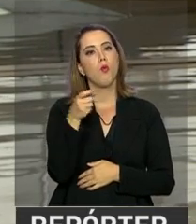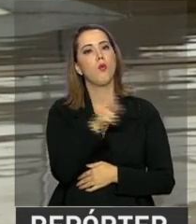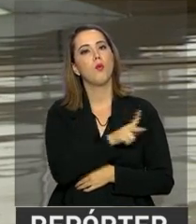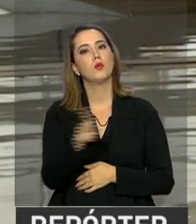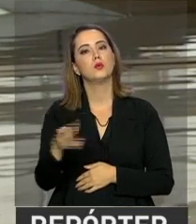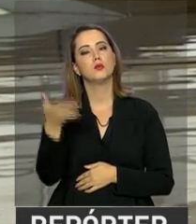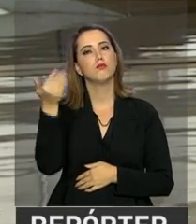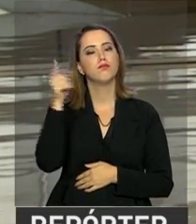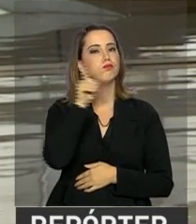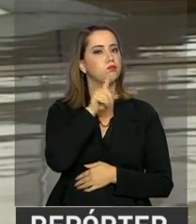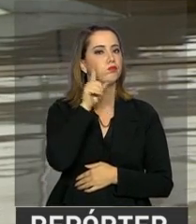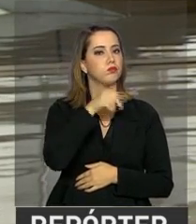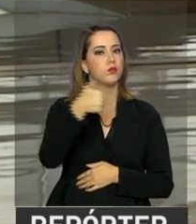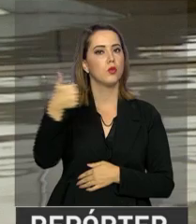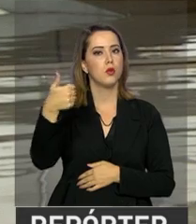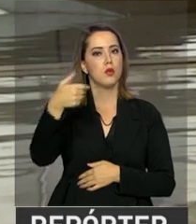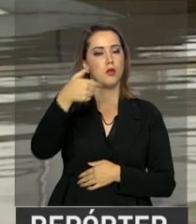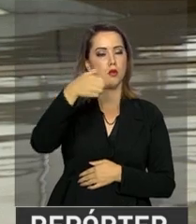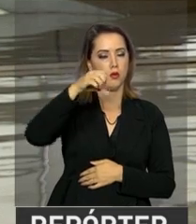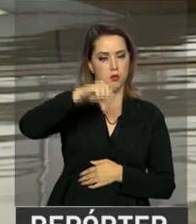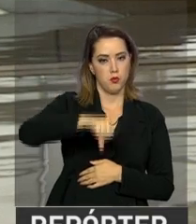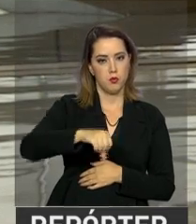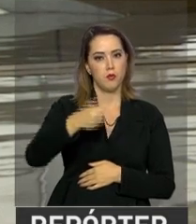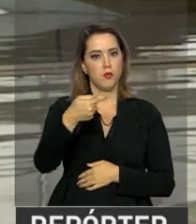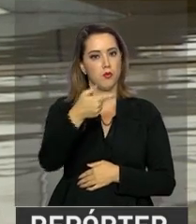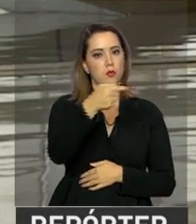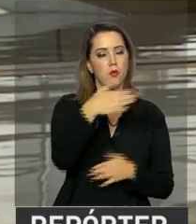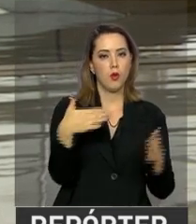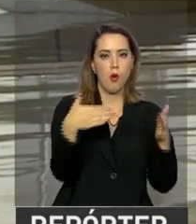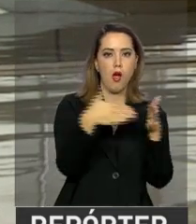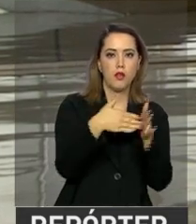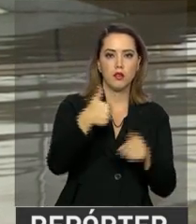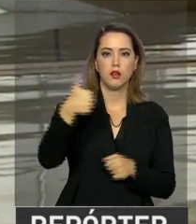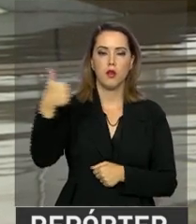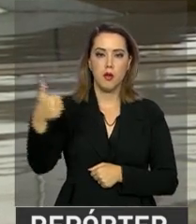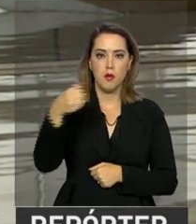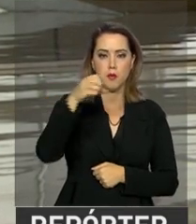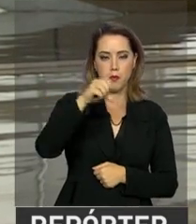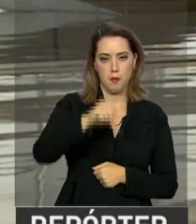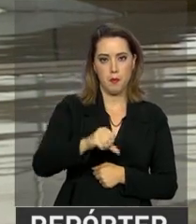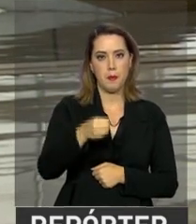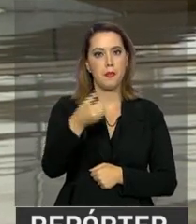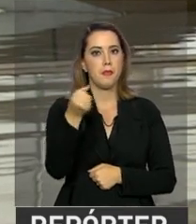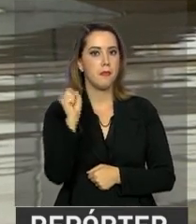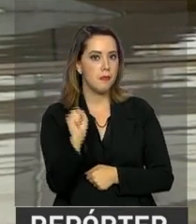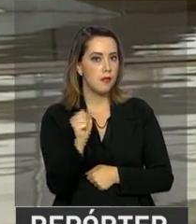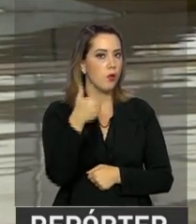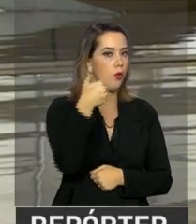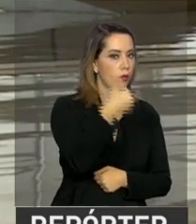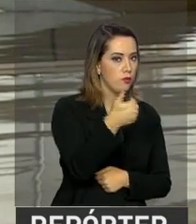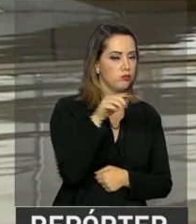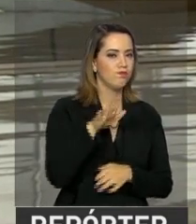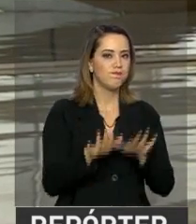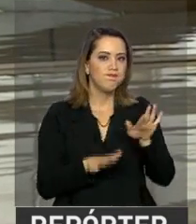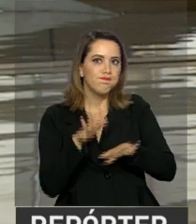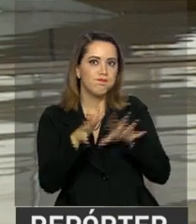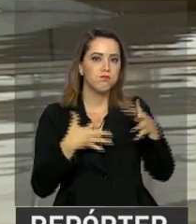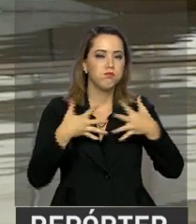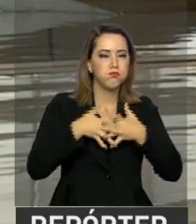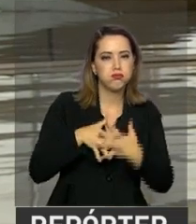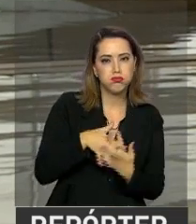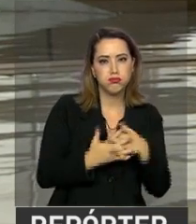entre 1977 e 1981, num período conturbado da história mundial, onde